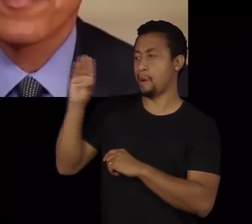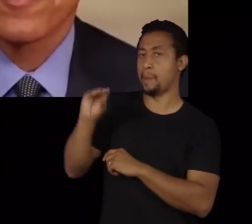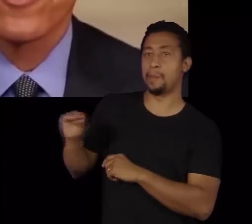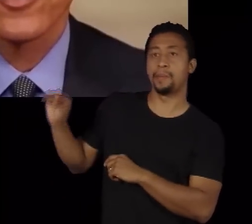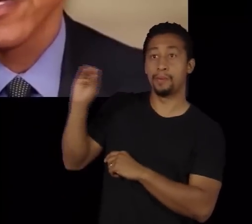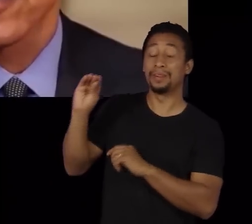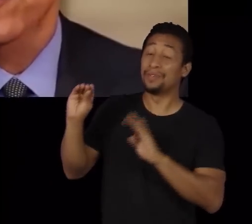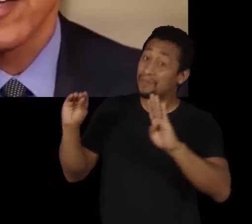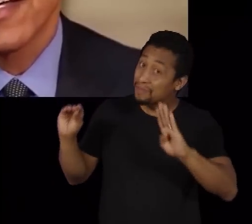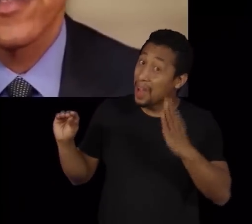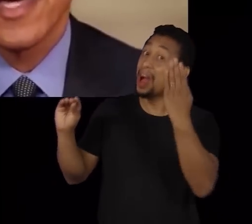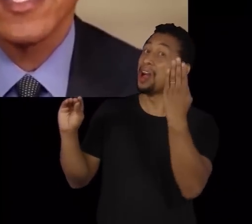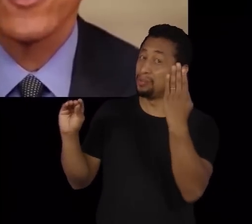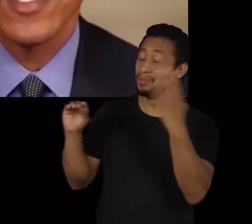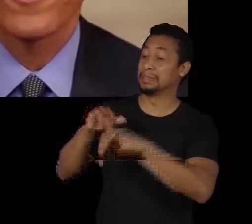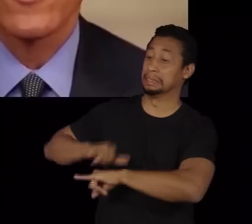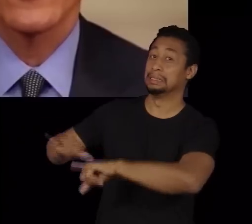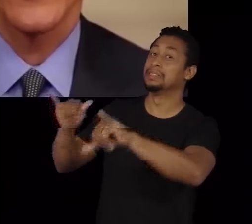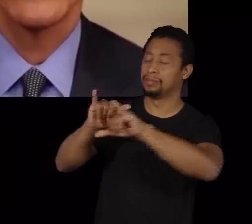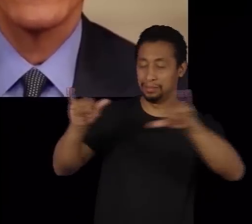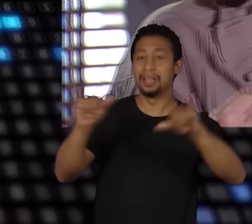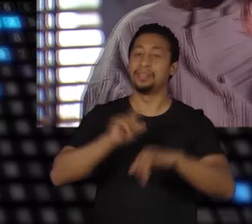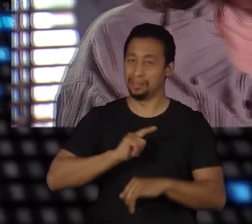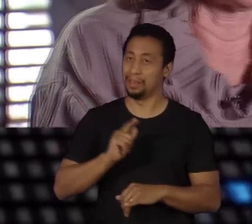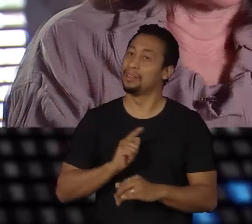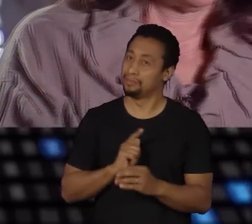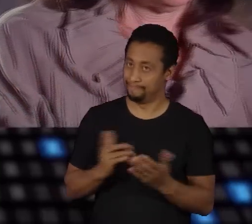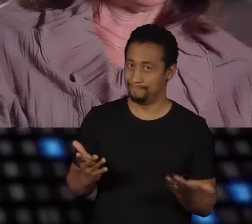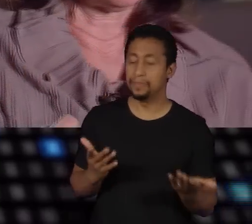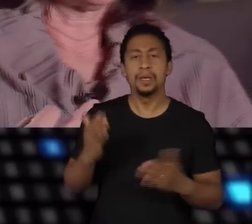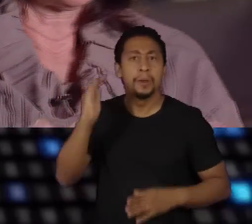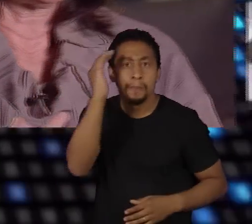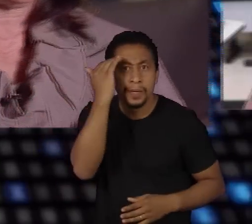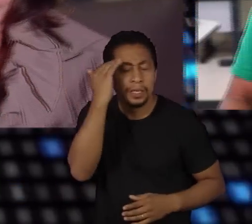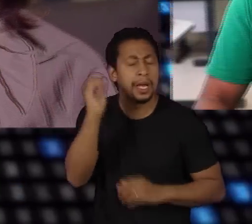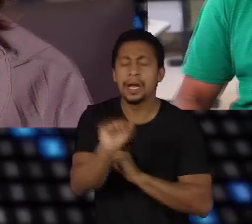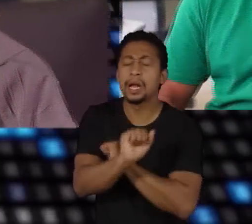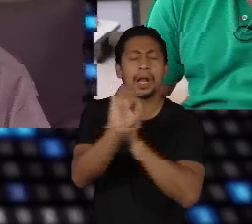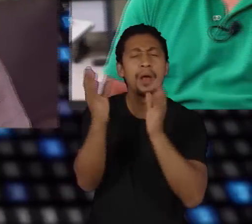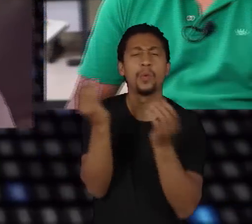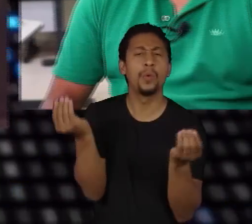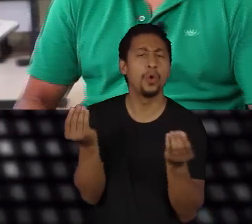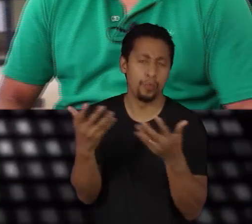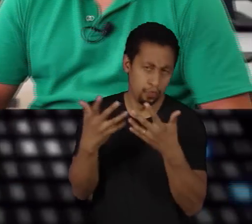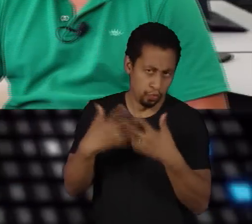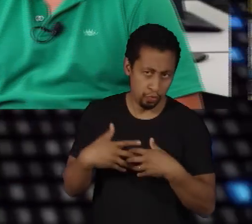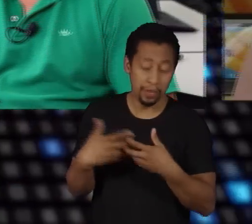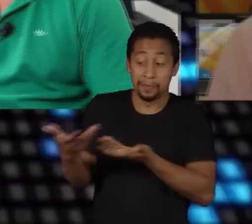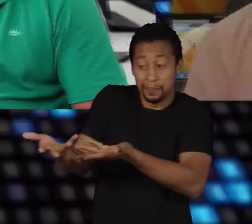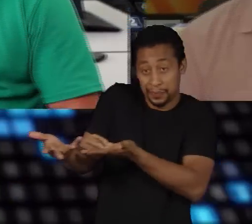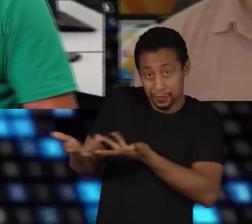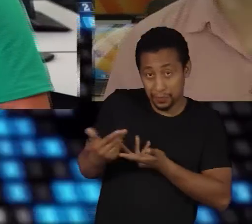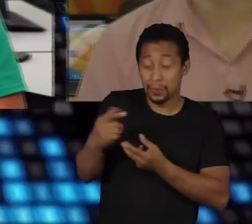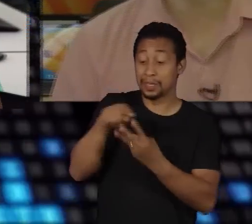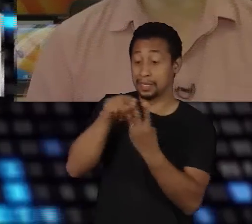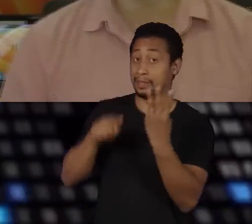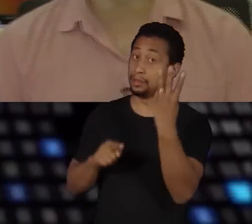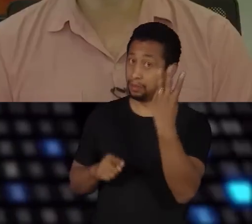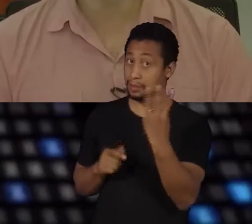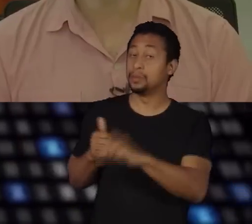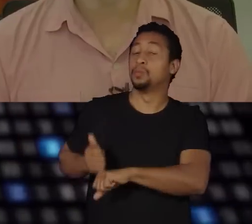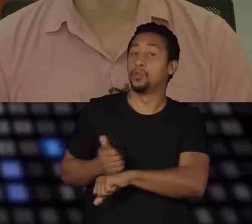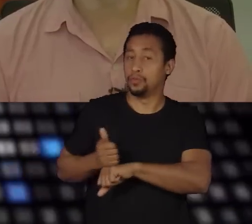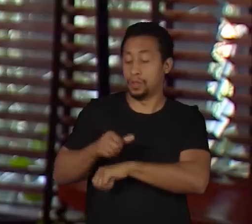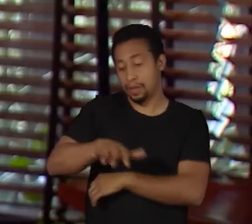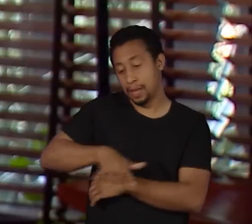afirmações falsas, as chamadas deepfakes. Para entender mais sobre o assunto, nós conversamos com 3